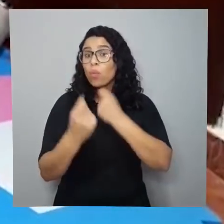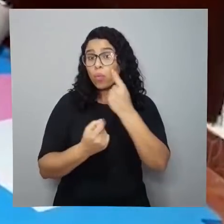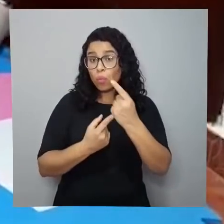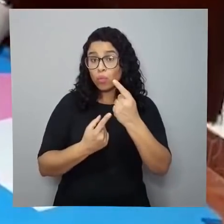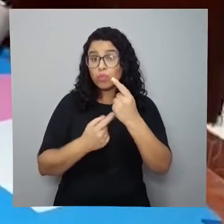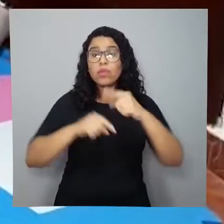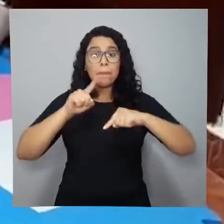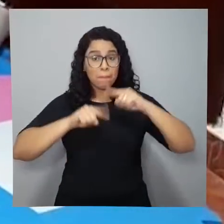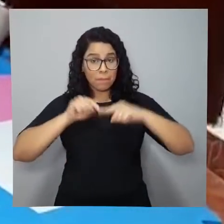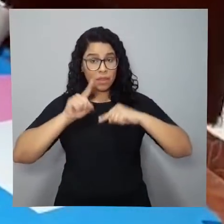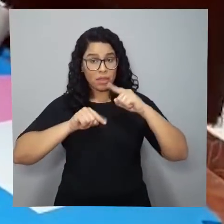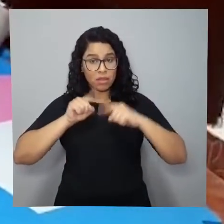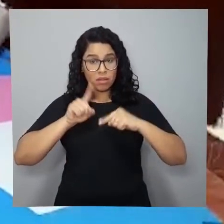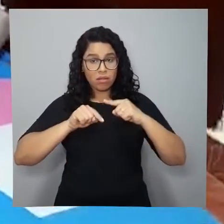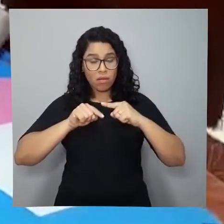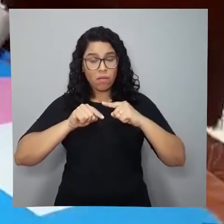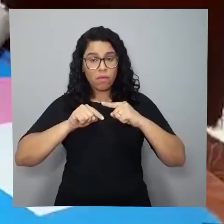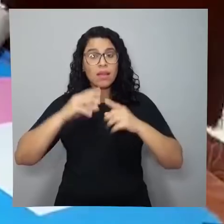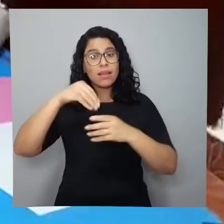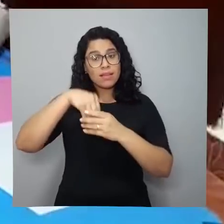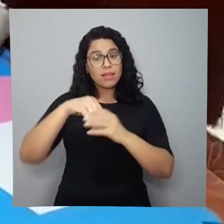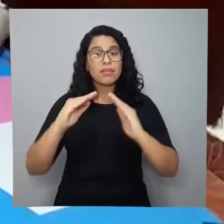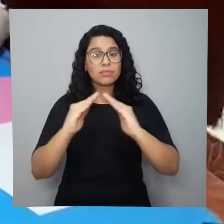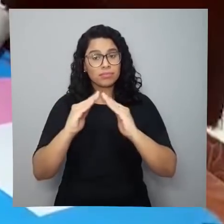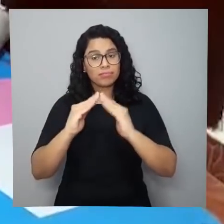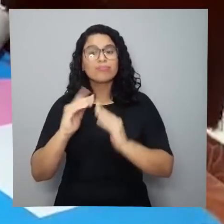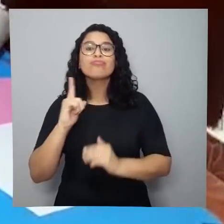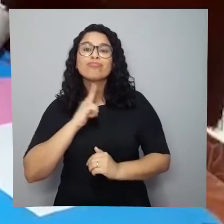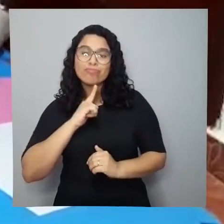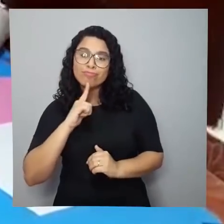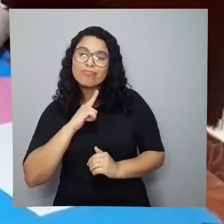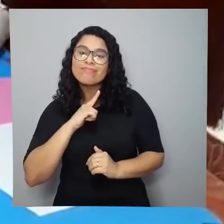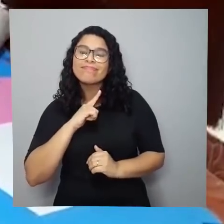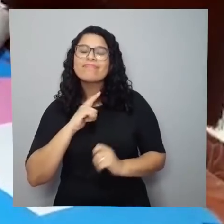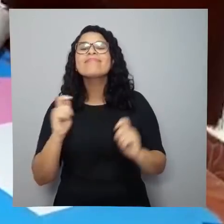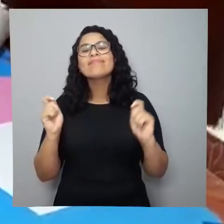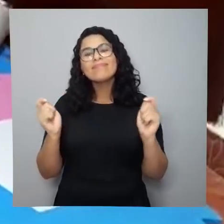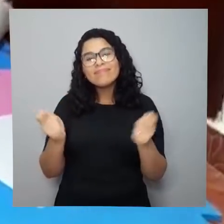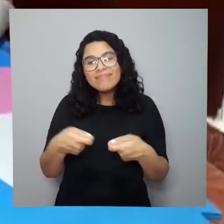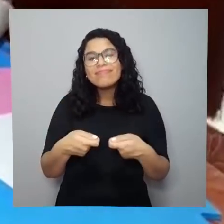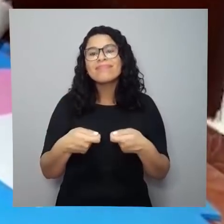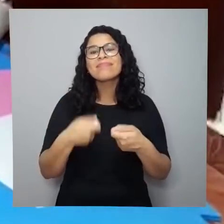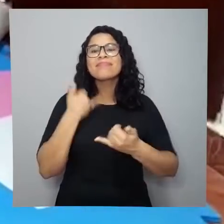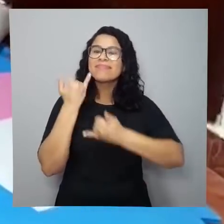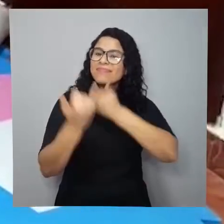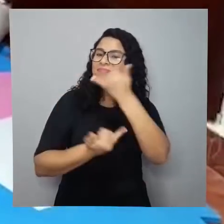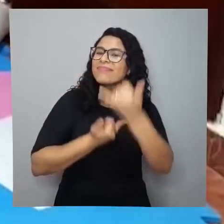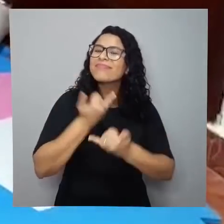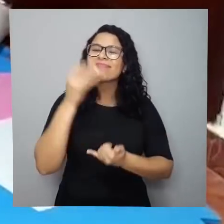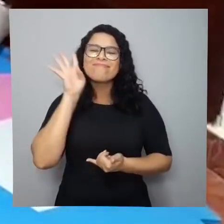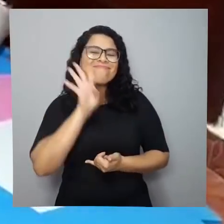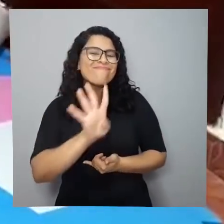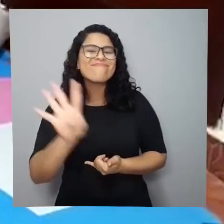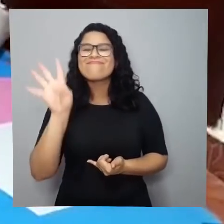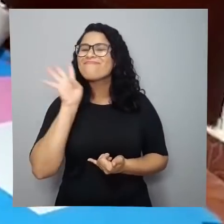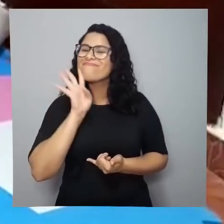alguns materiais que temos em casa, podemos nos divertir